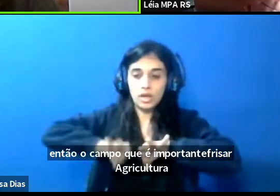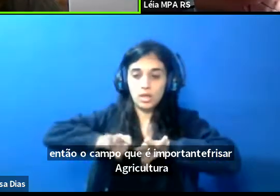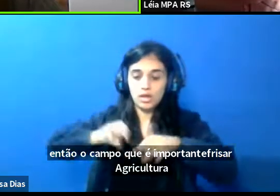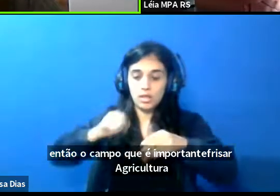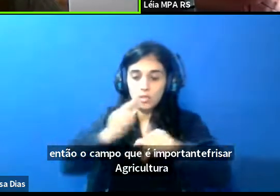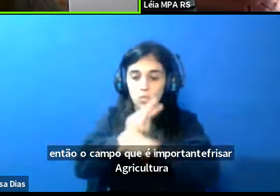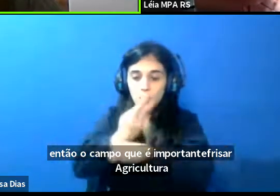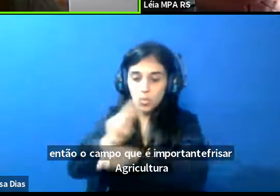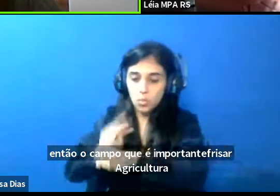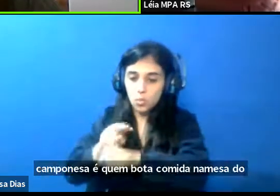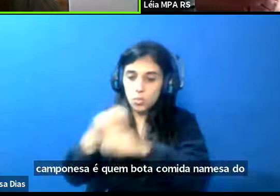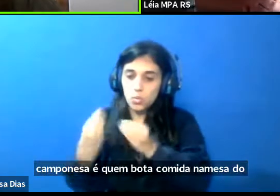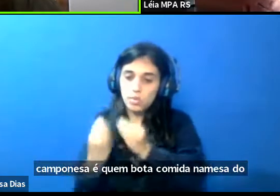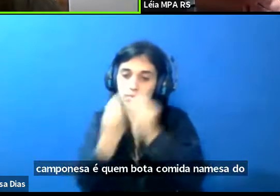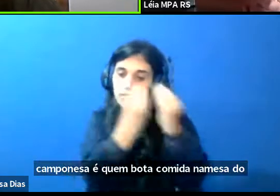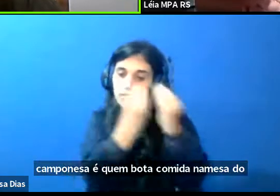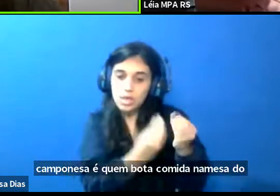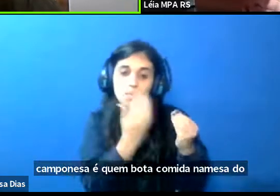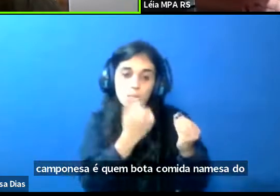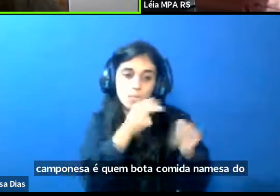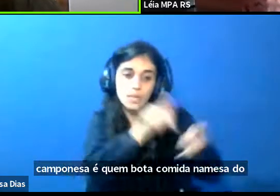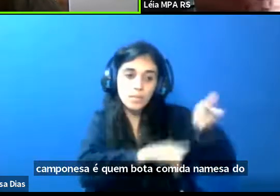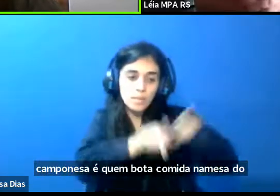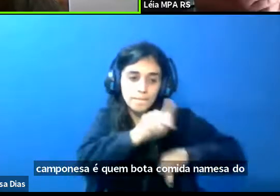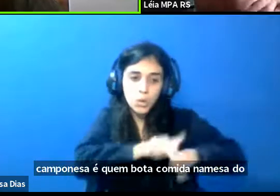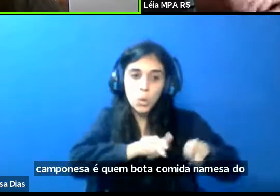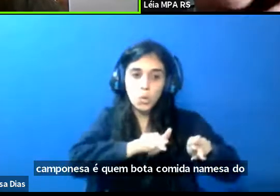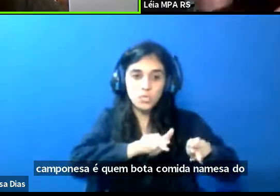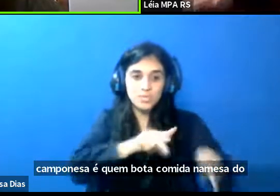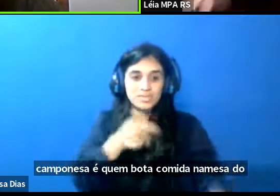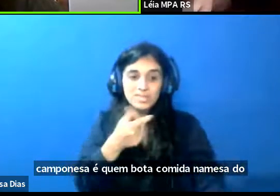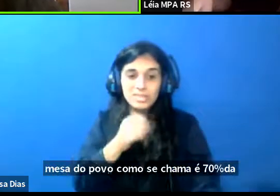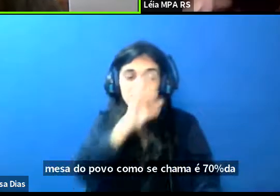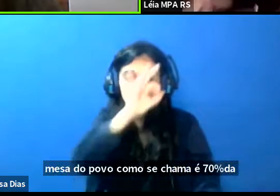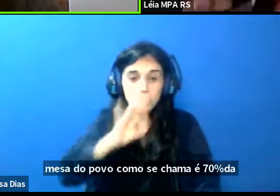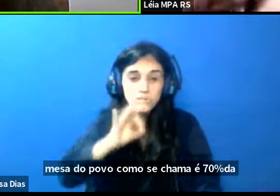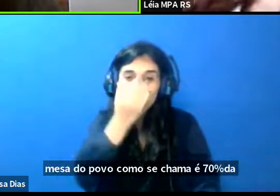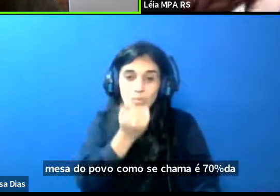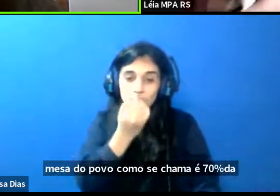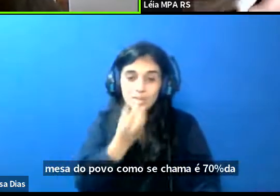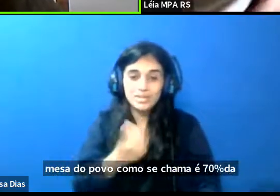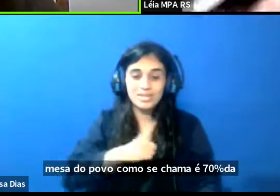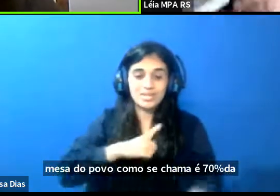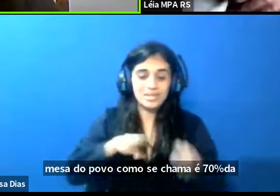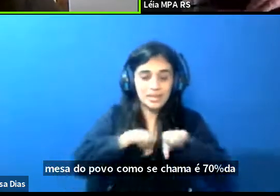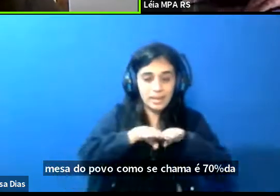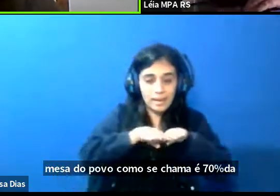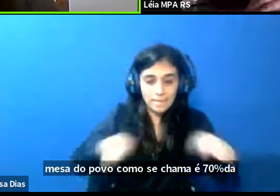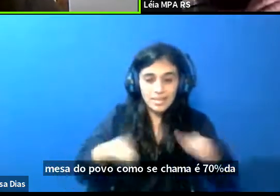Leia. 70% da comida que chega nas nossas mesas vem da